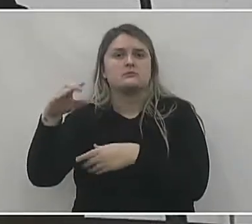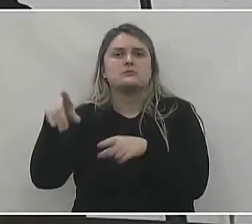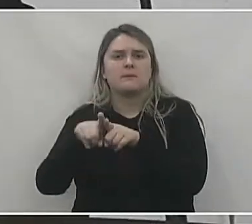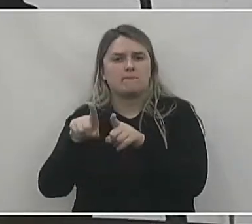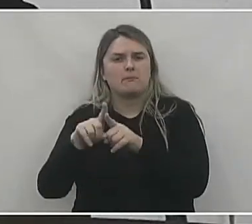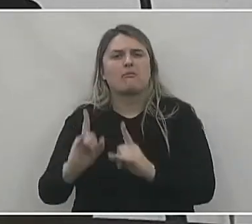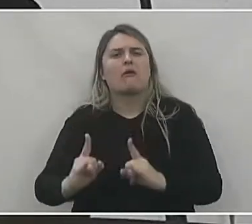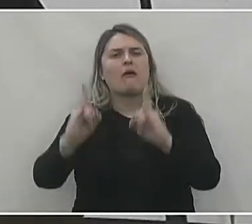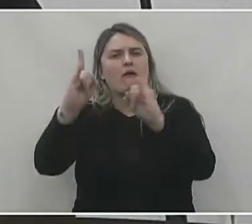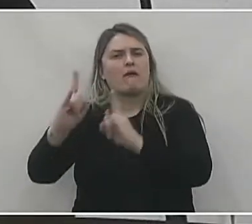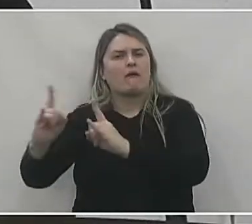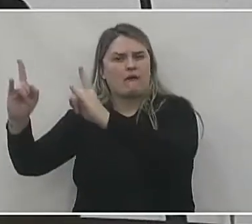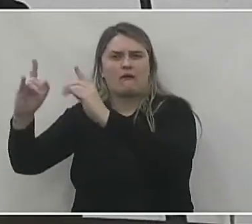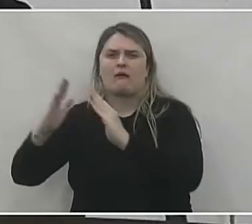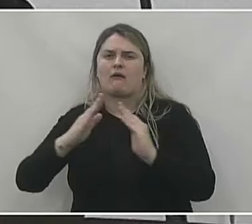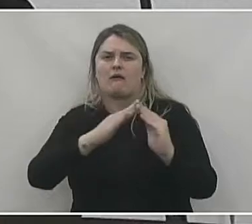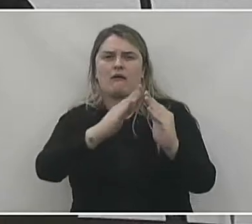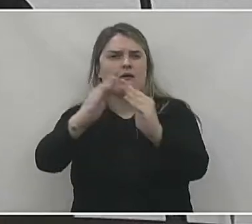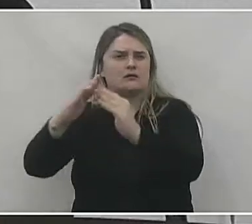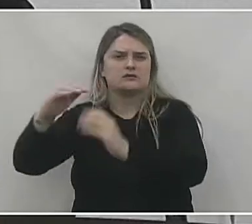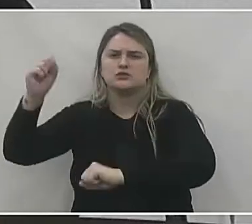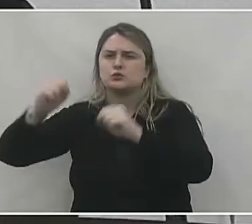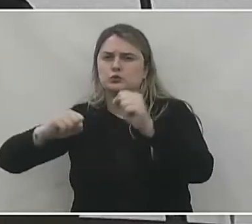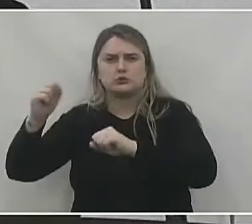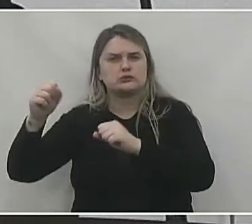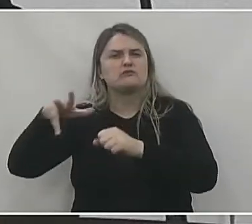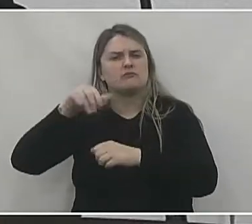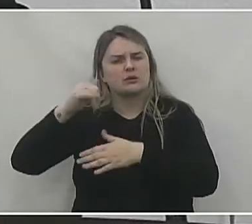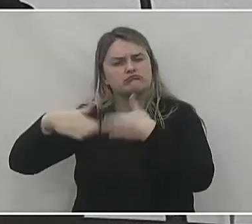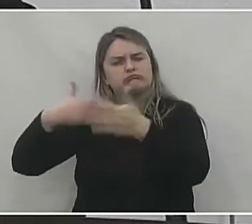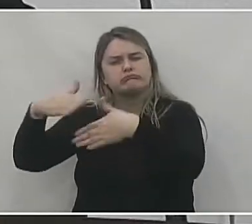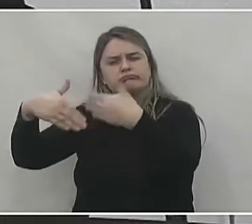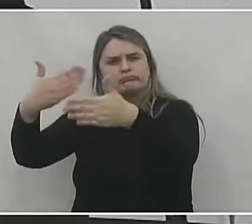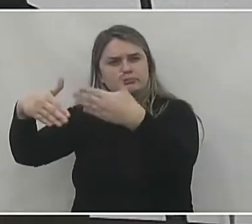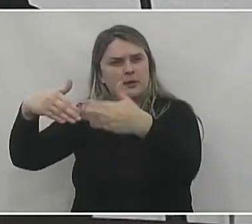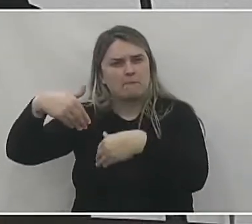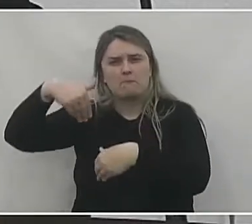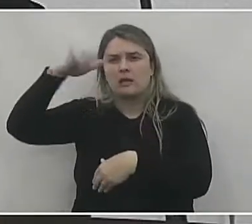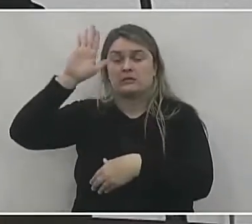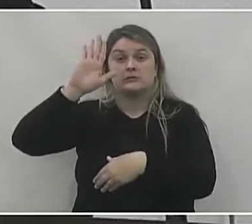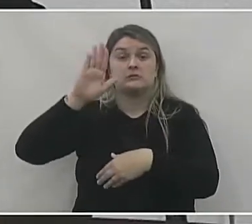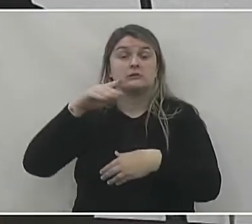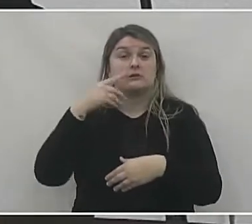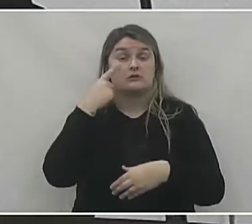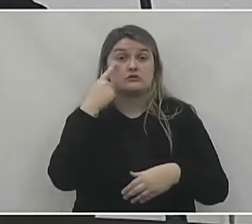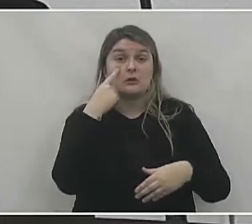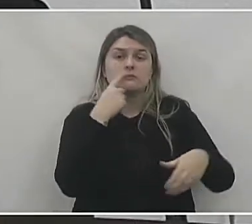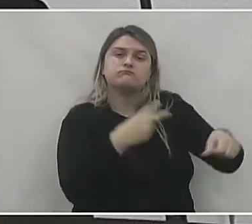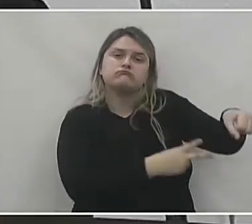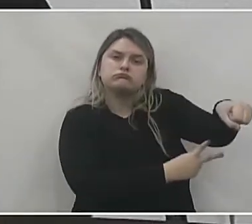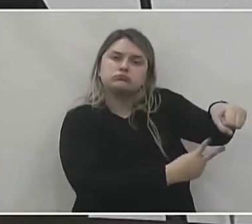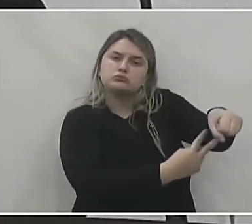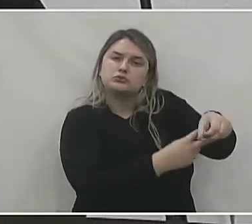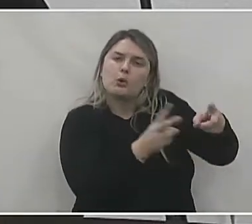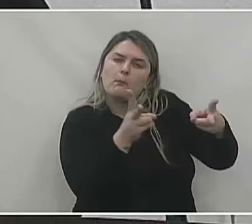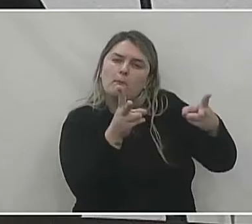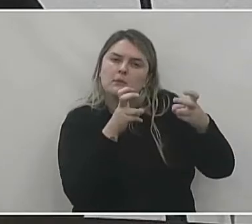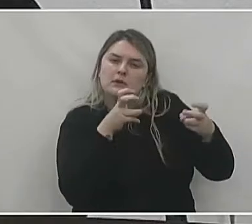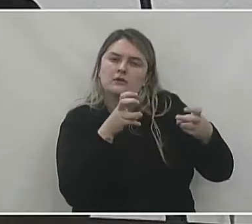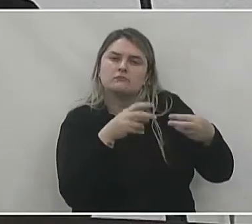Condomínios residenciais, indústrias. Esta ponte, só nós vamos observar